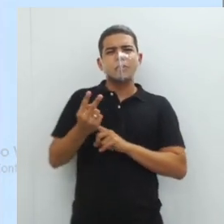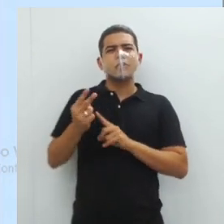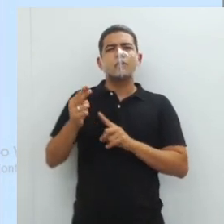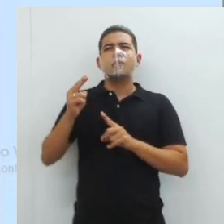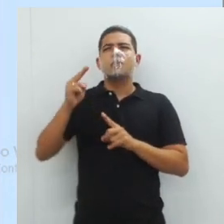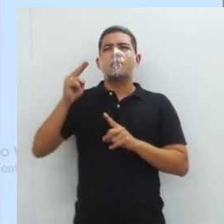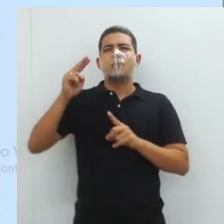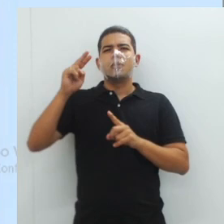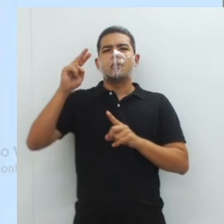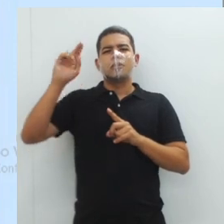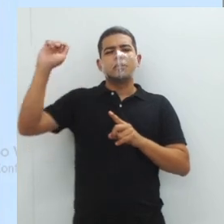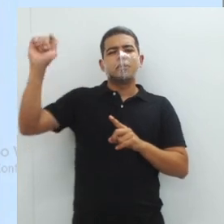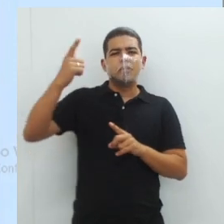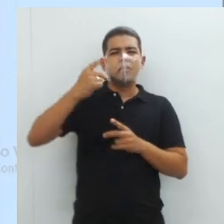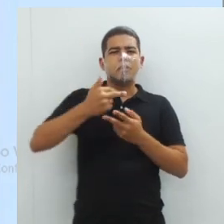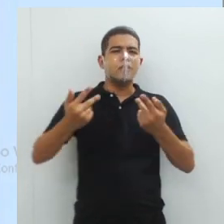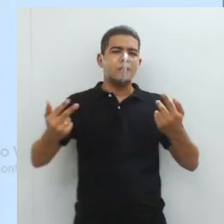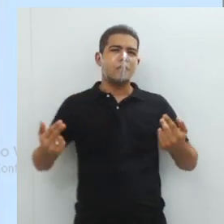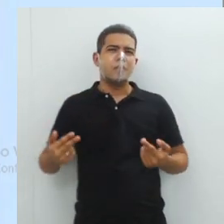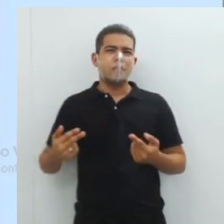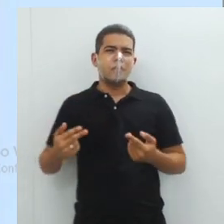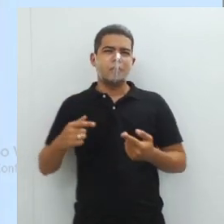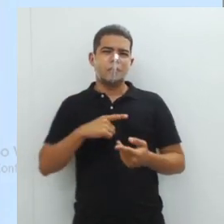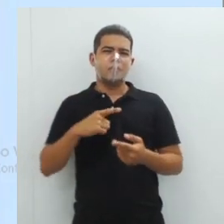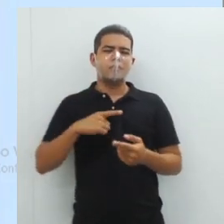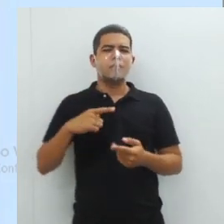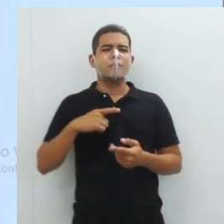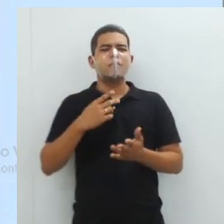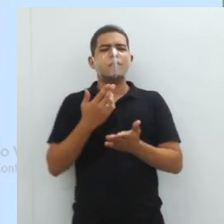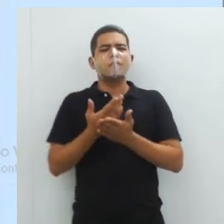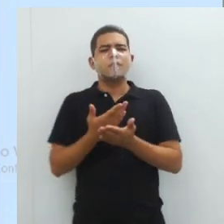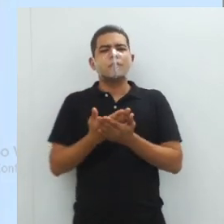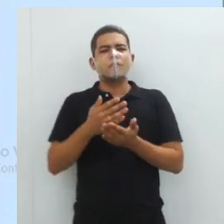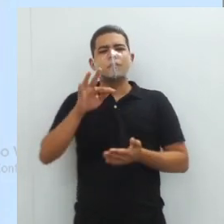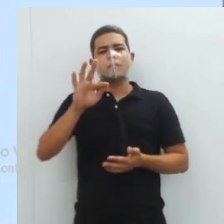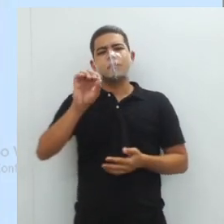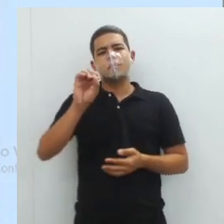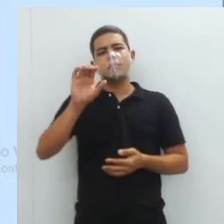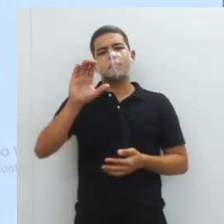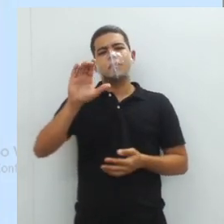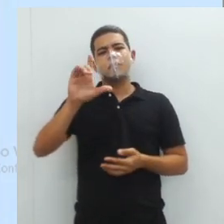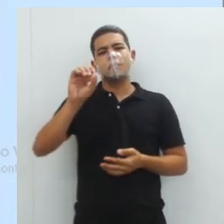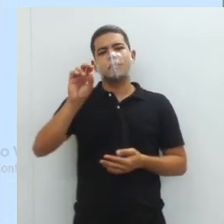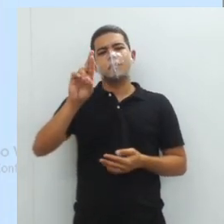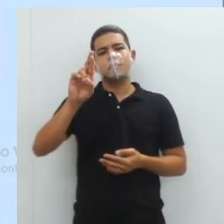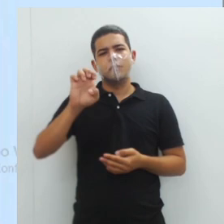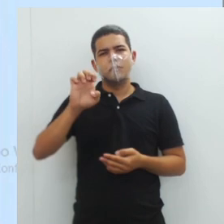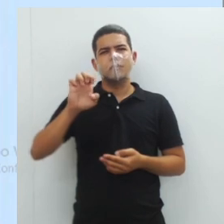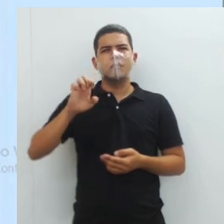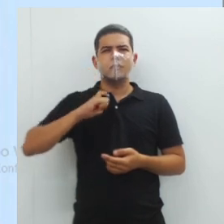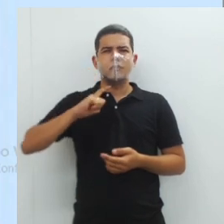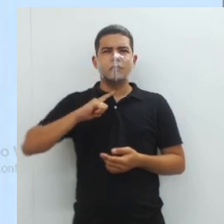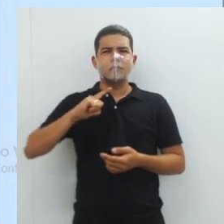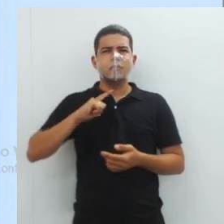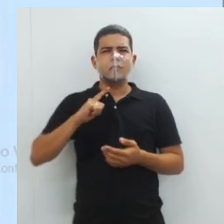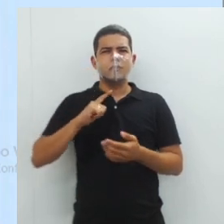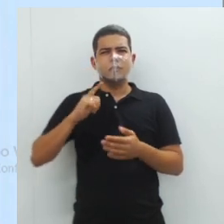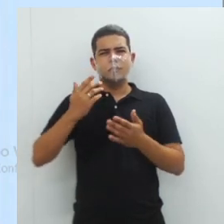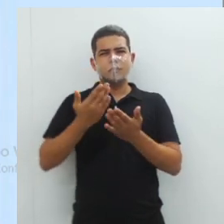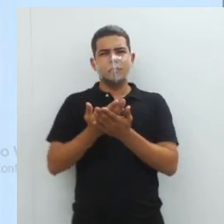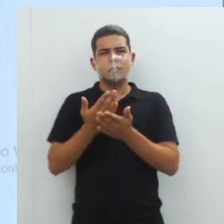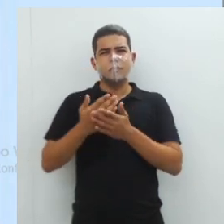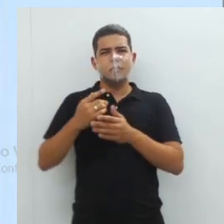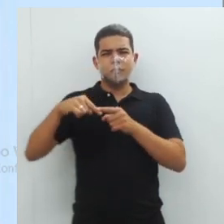folclore e cultura tradicional da região nordeste. Seria essas roupas do cangaceiro, o vaqueiro, mas isso aí fica papo para outra